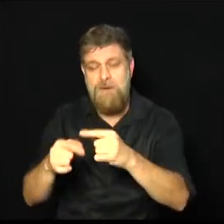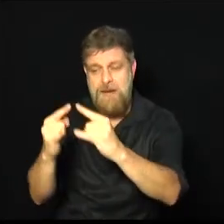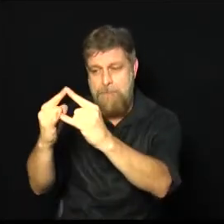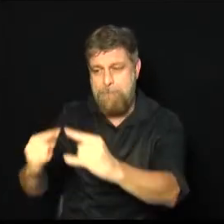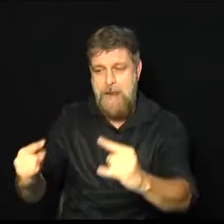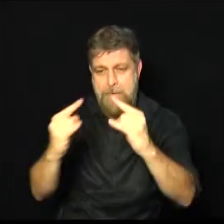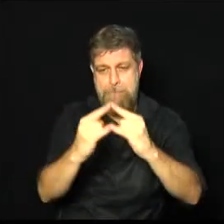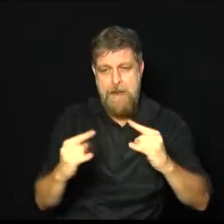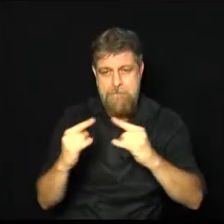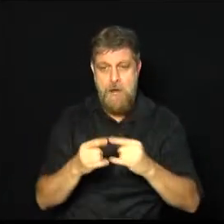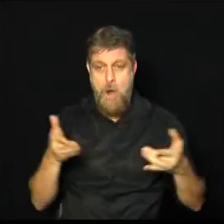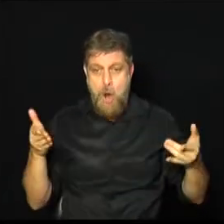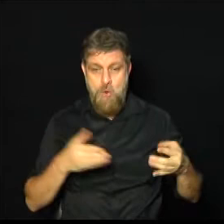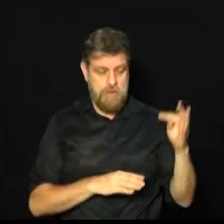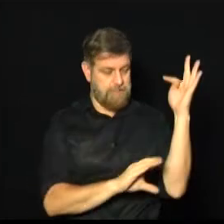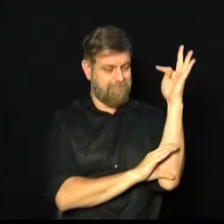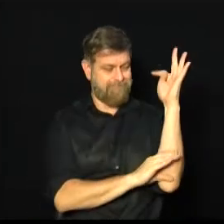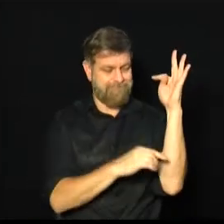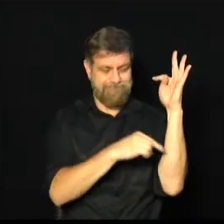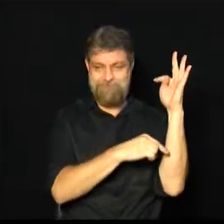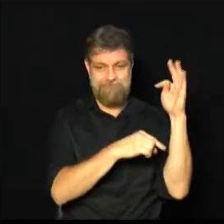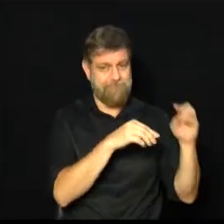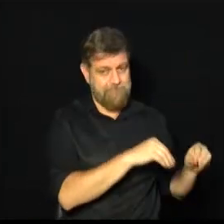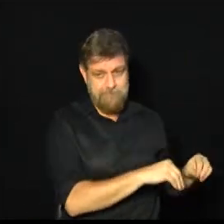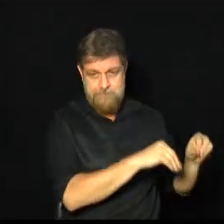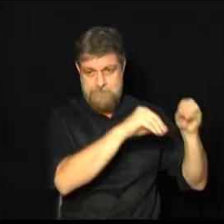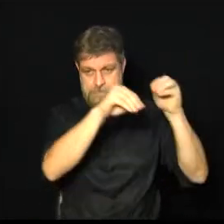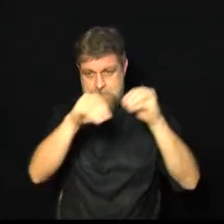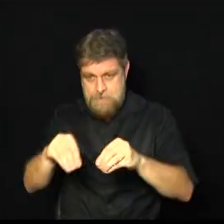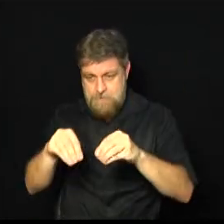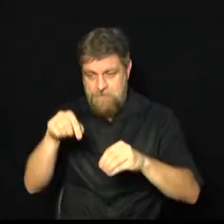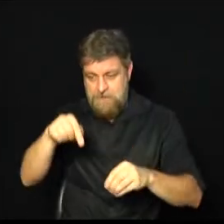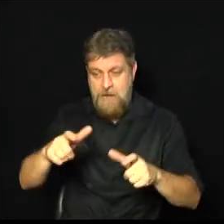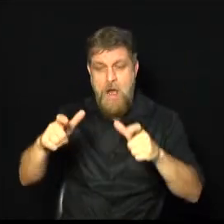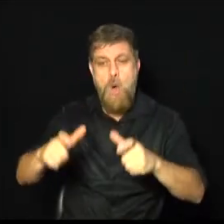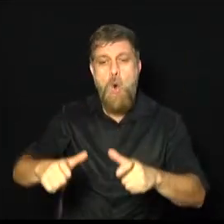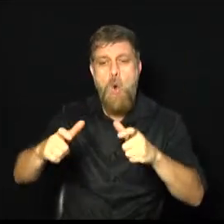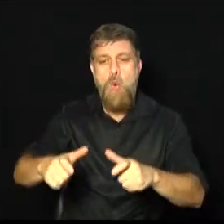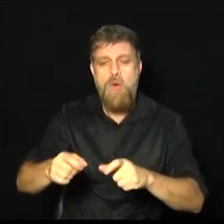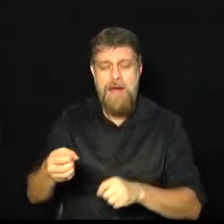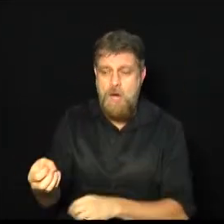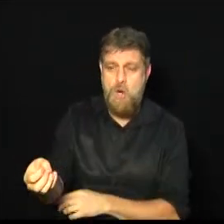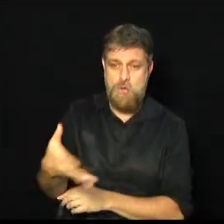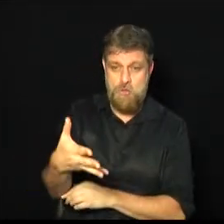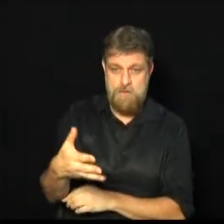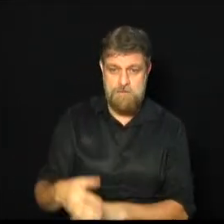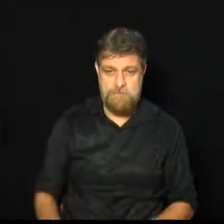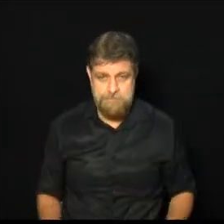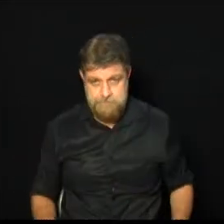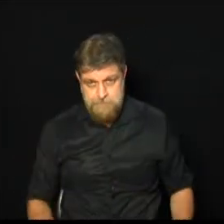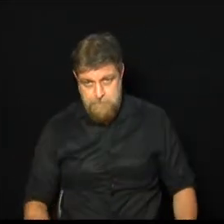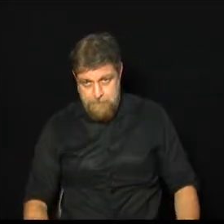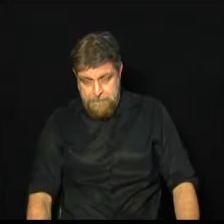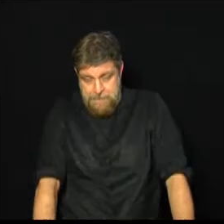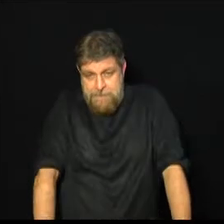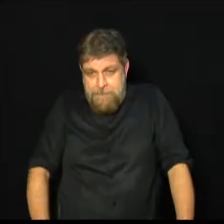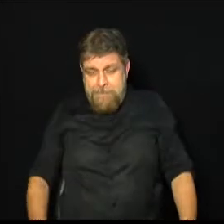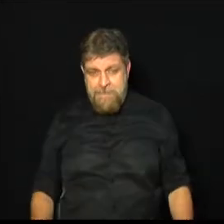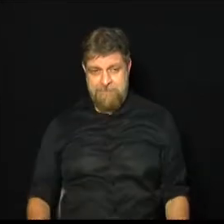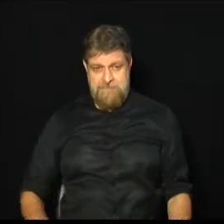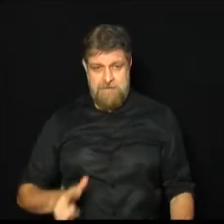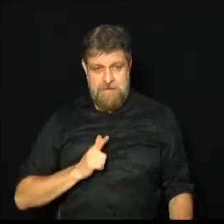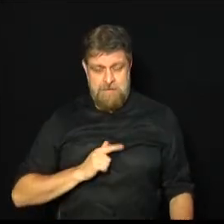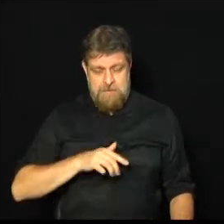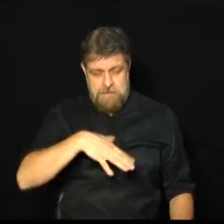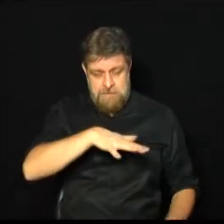comerciantes que estão hoje no terminal central, eles vão mudar para aquele local novo. Ao fazer isso, vai liberar um